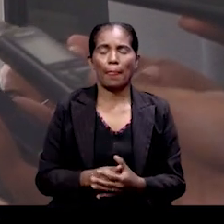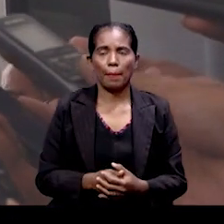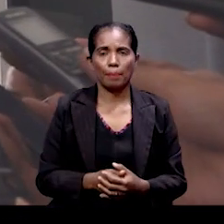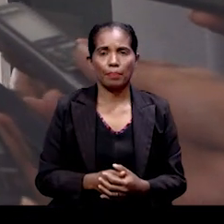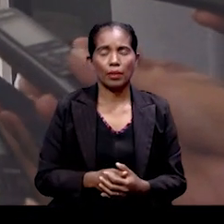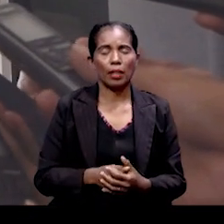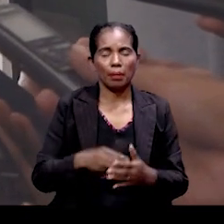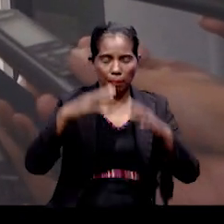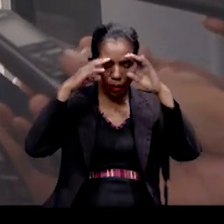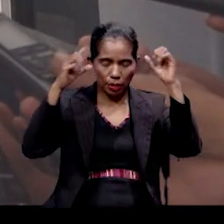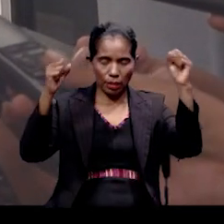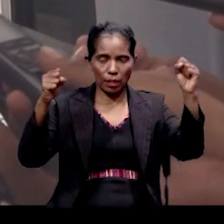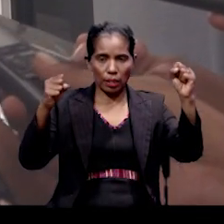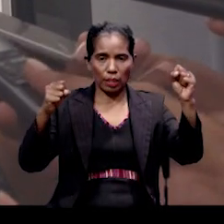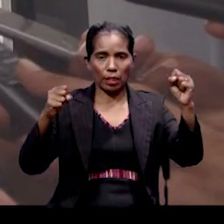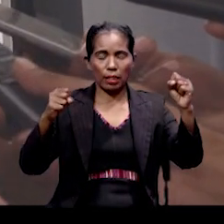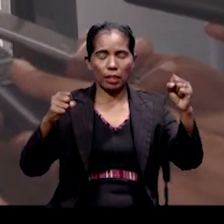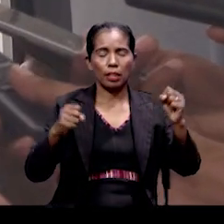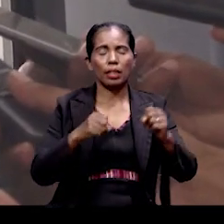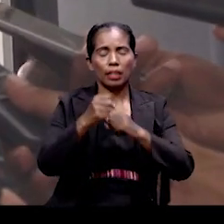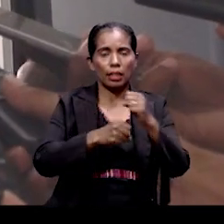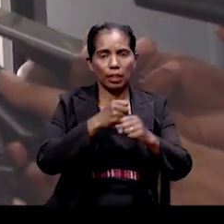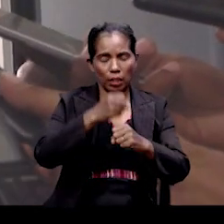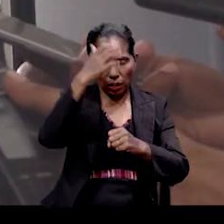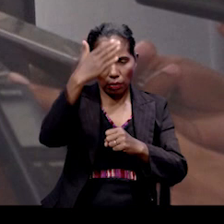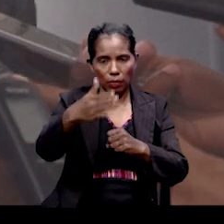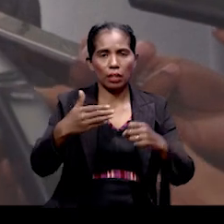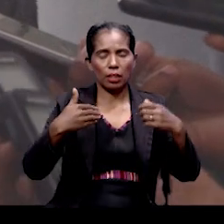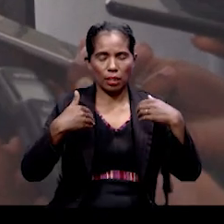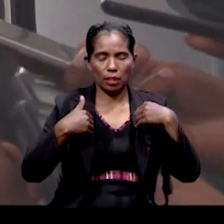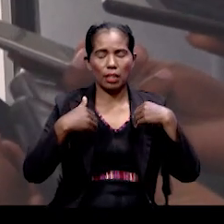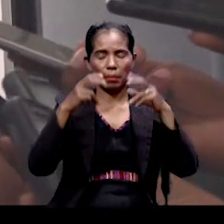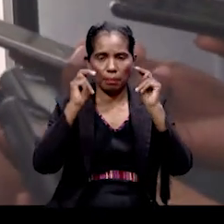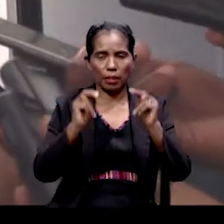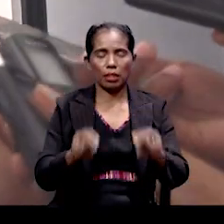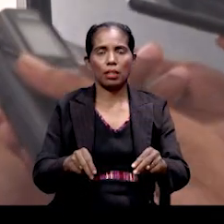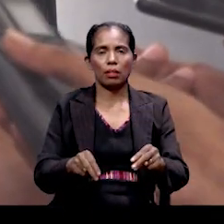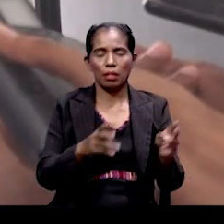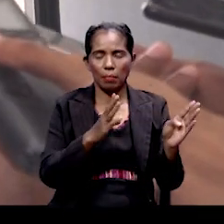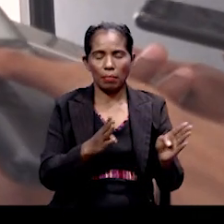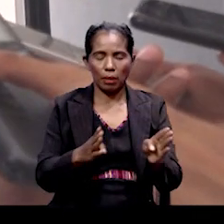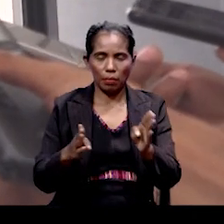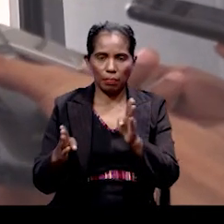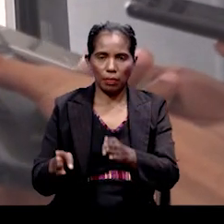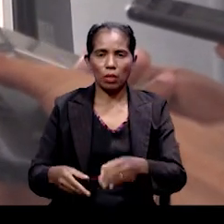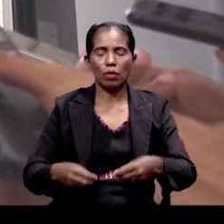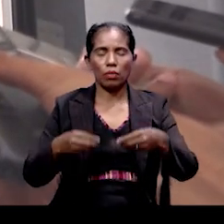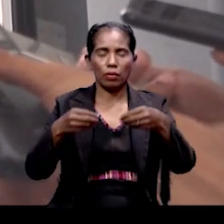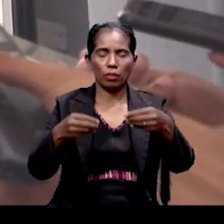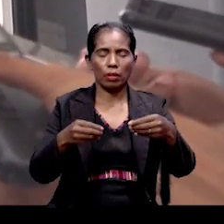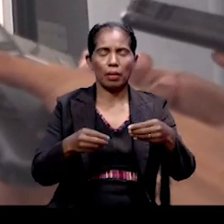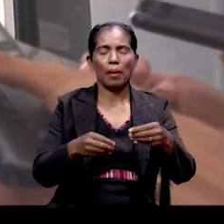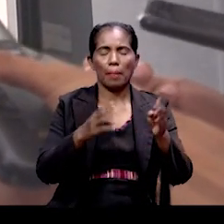Tina Wen e Presidente da República eleito. Então precisa ir à preparação, tomar a posse para Presidente